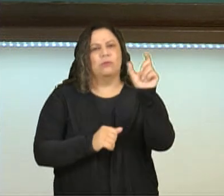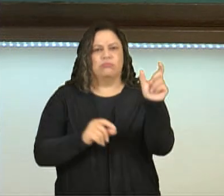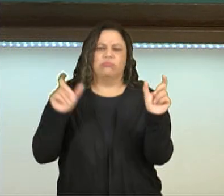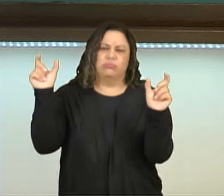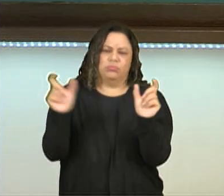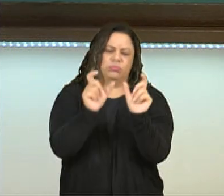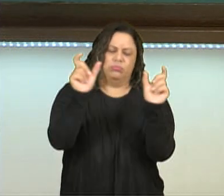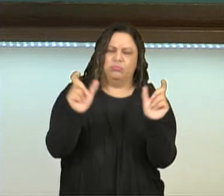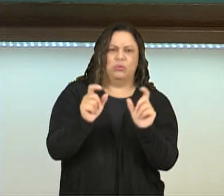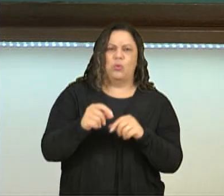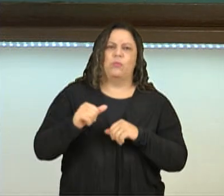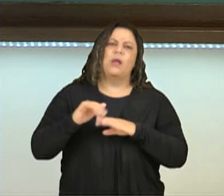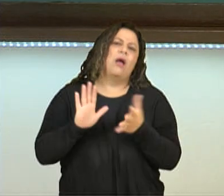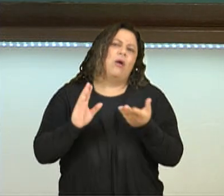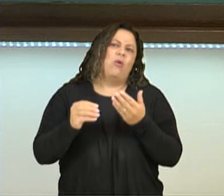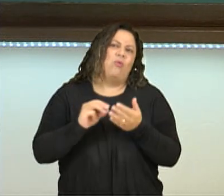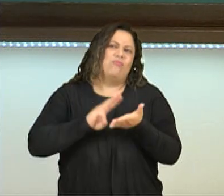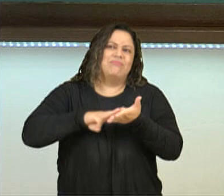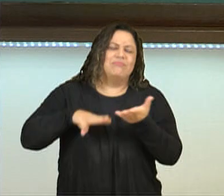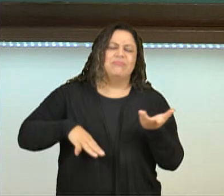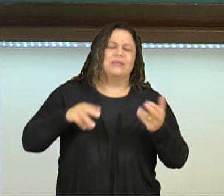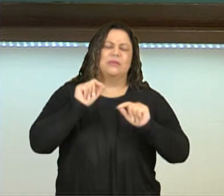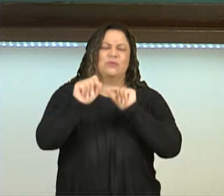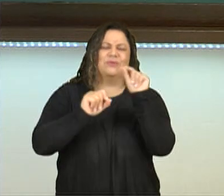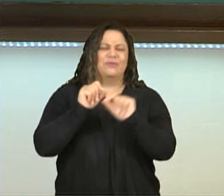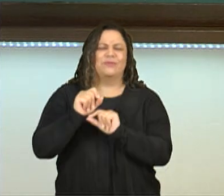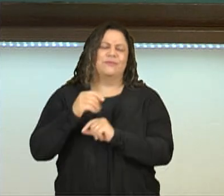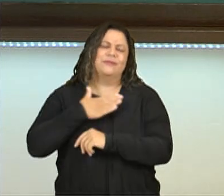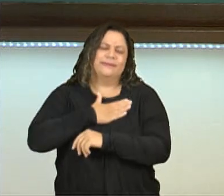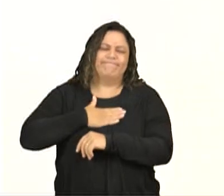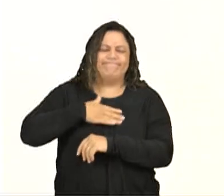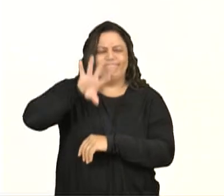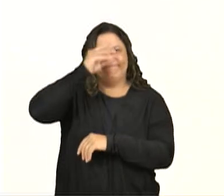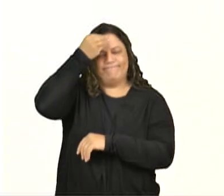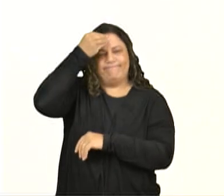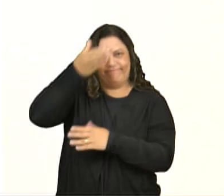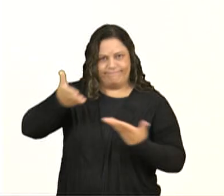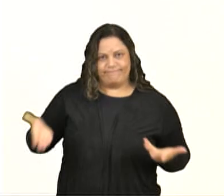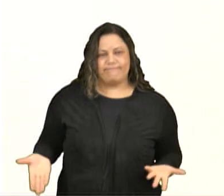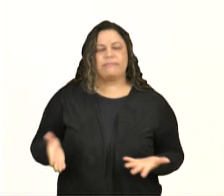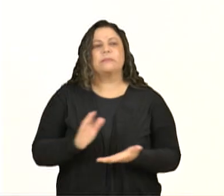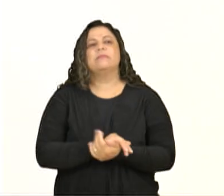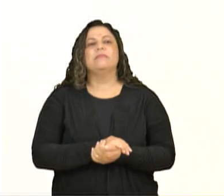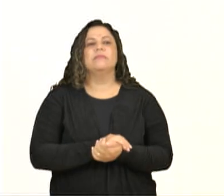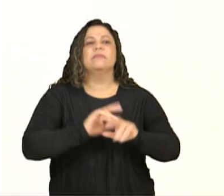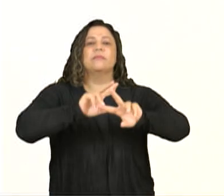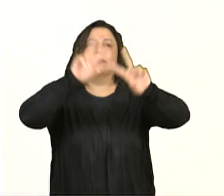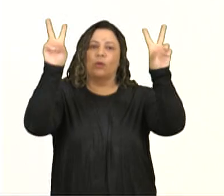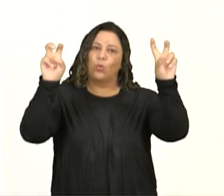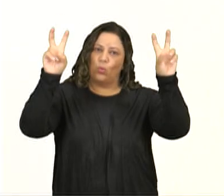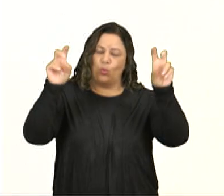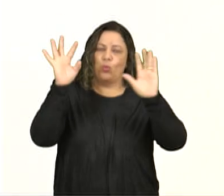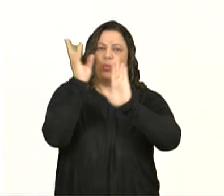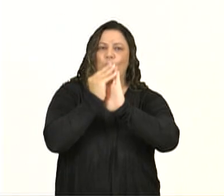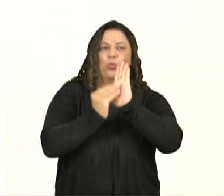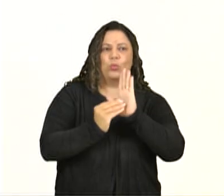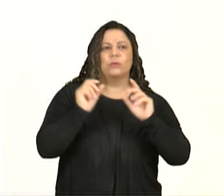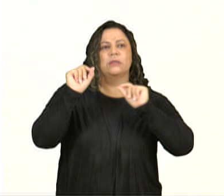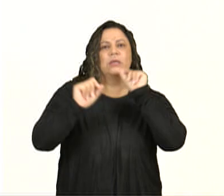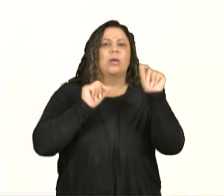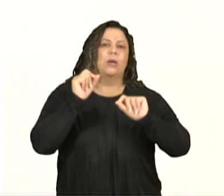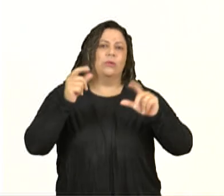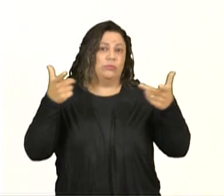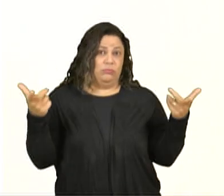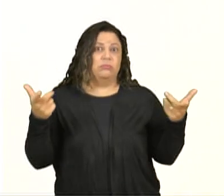outra metodologia que você assimile de maneira mais efetiva o conteúdo. E sobre esse conteúdo de Brexit, logicamente, você tem uma